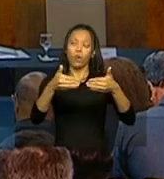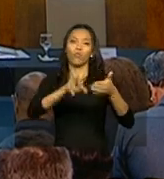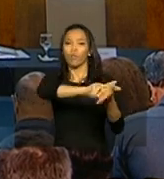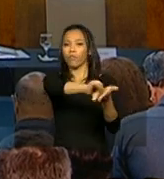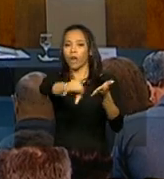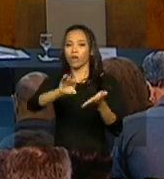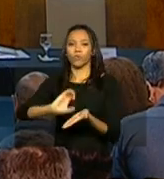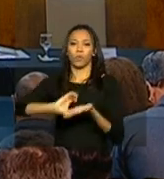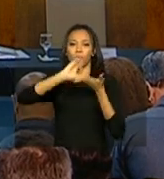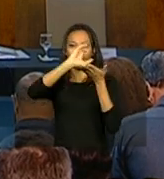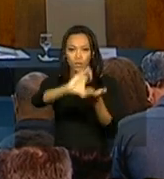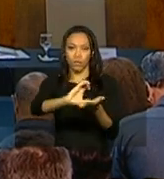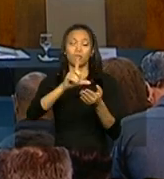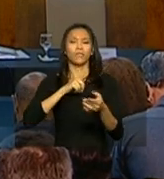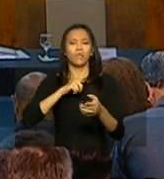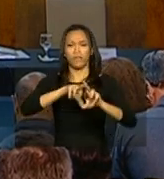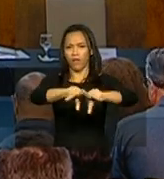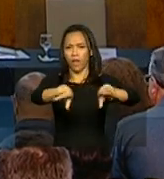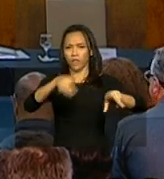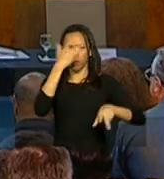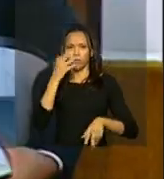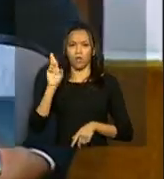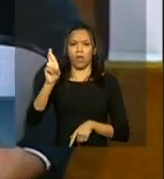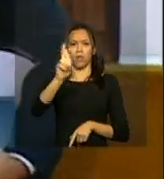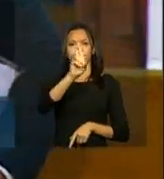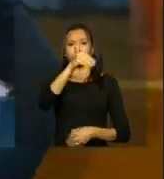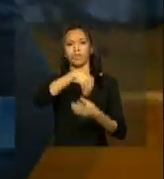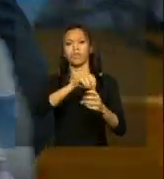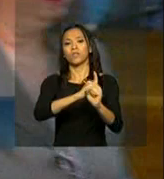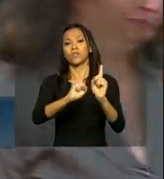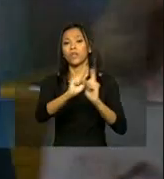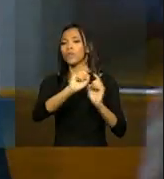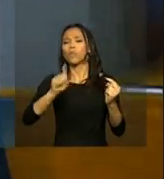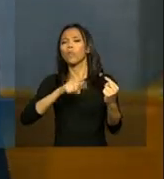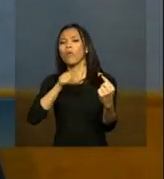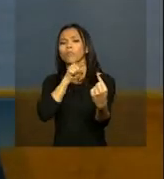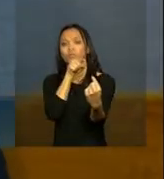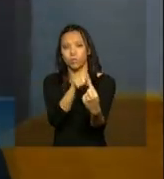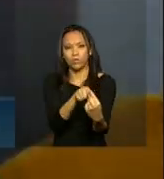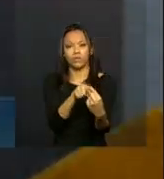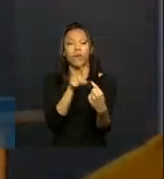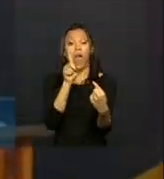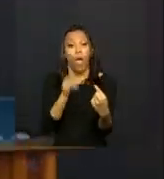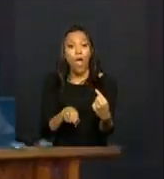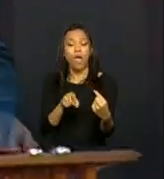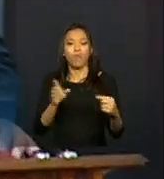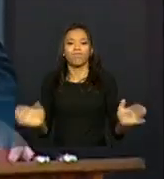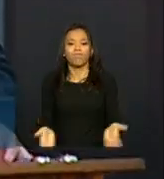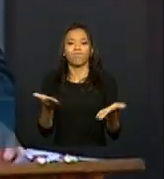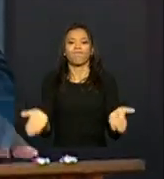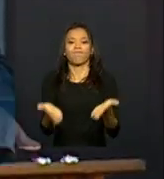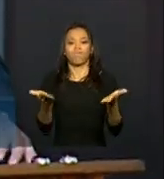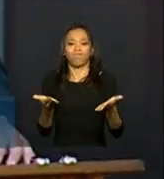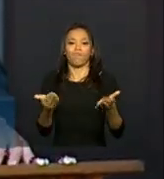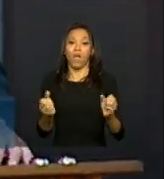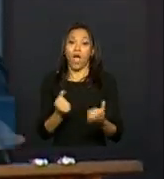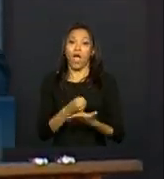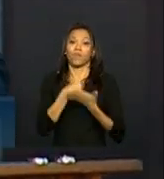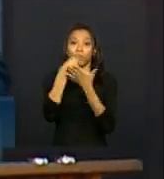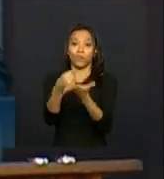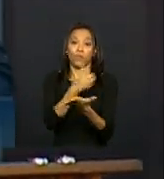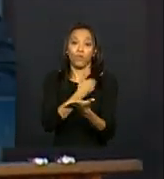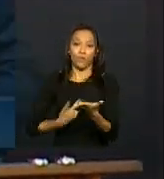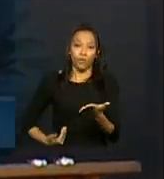por entidades representativas da sociedade civil e tem como objetivo ajudar o governo federal